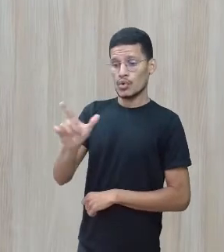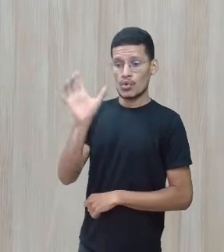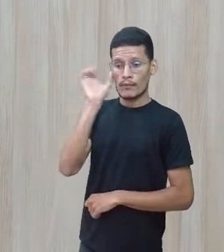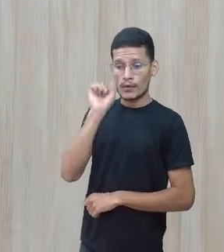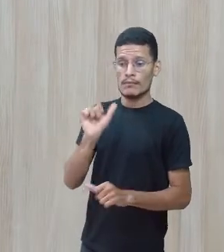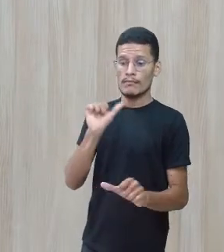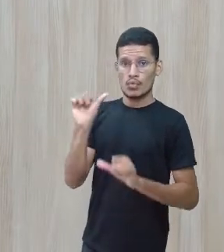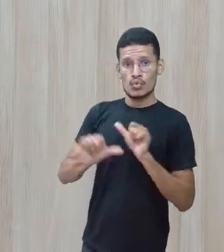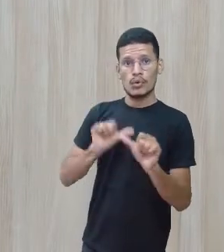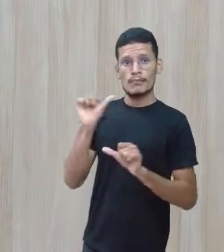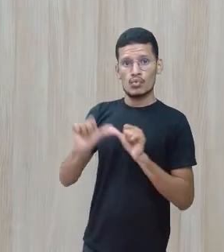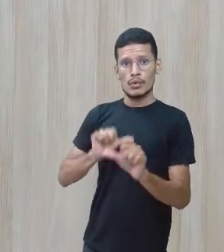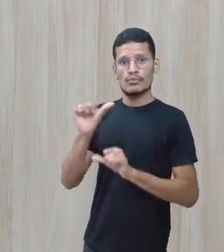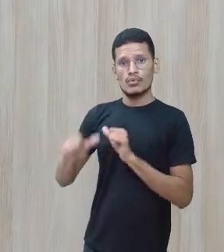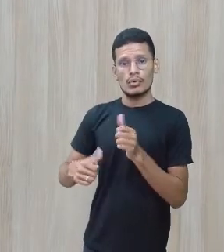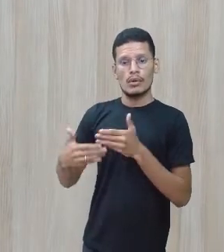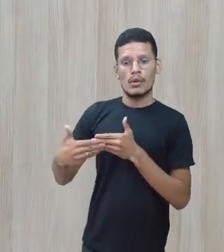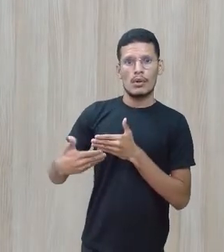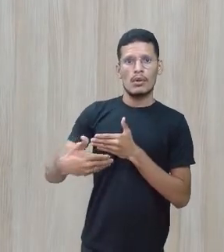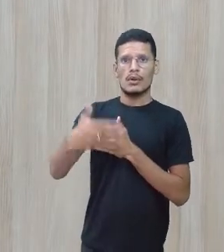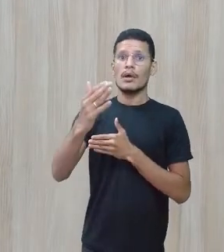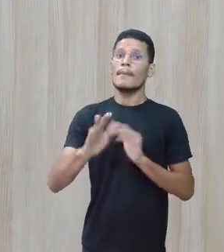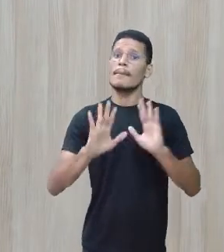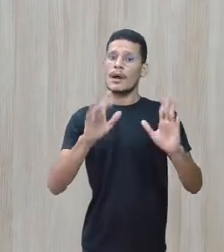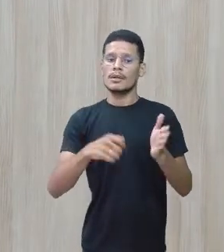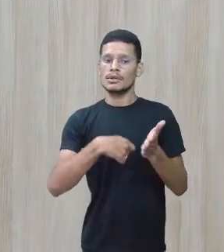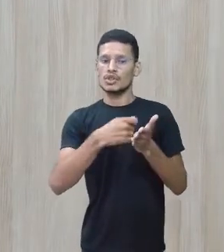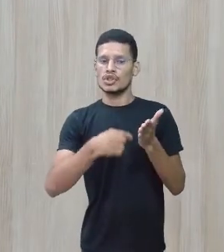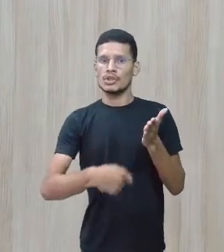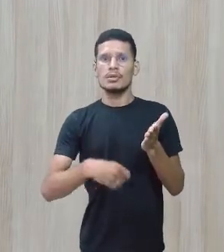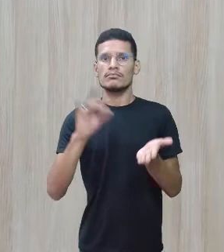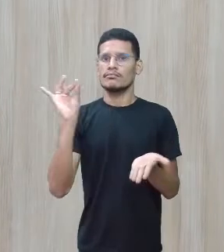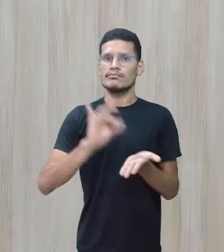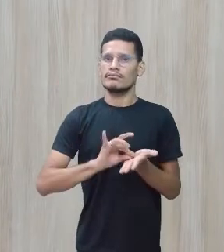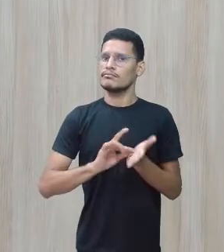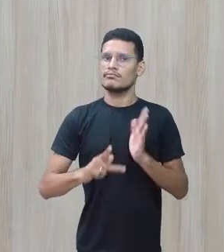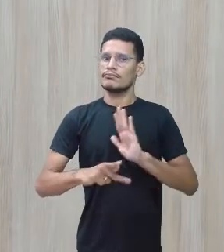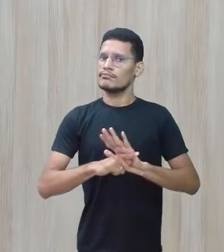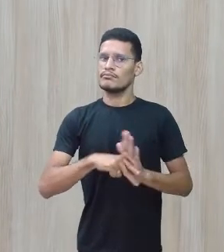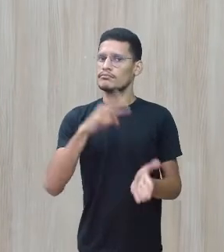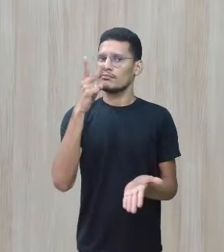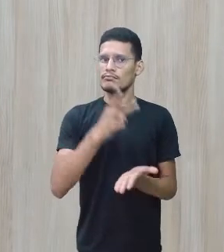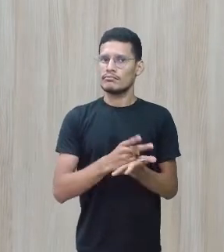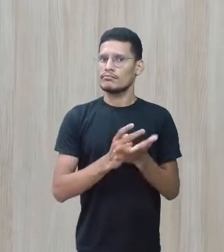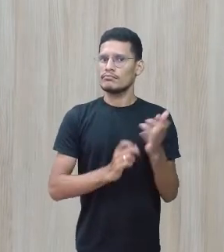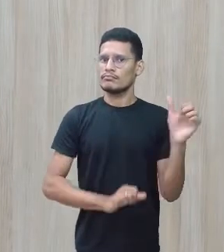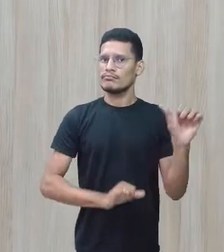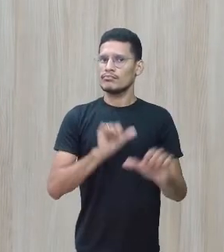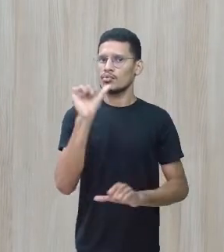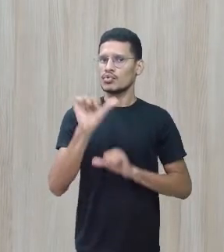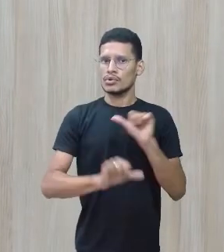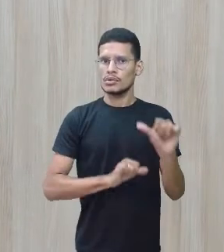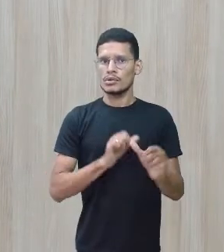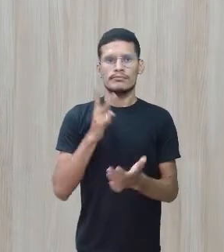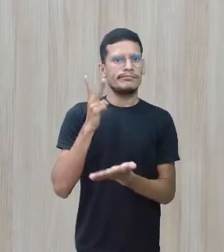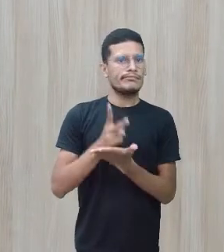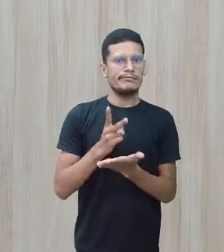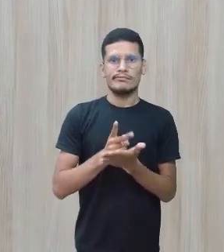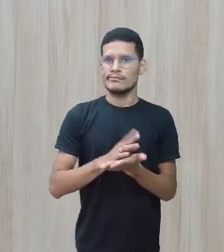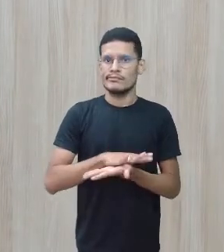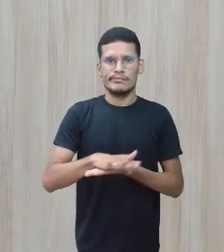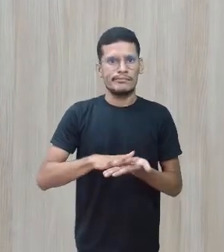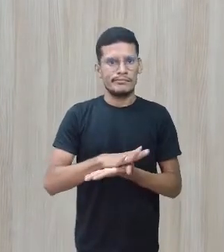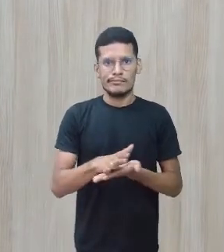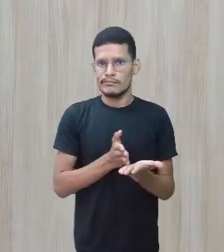e aí, enquanto que na escrita, a escrita mantém o texto fixo, né? Quase imortal,